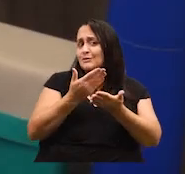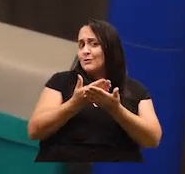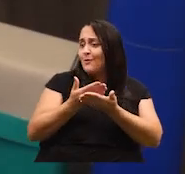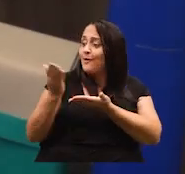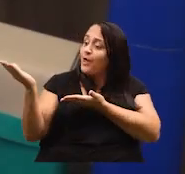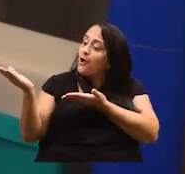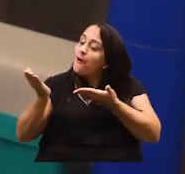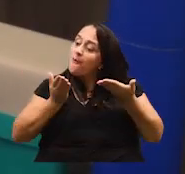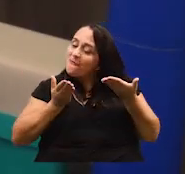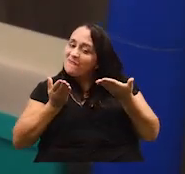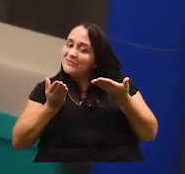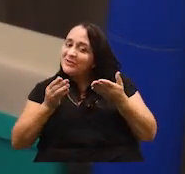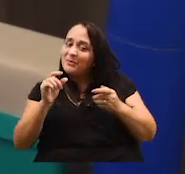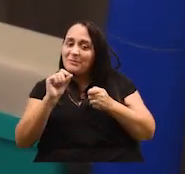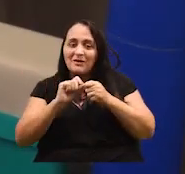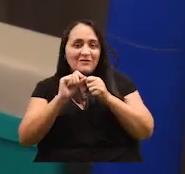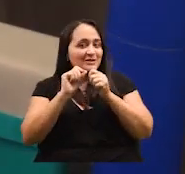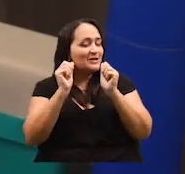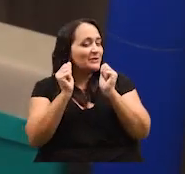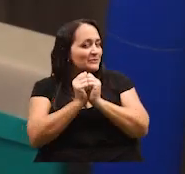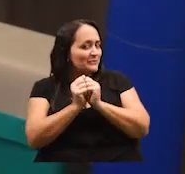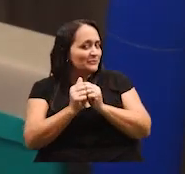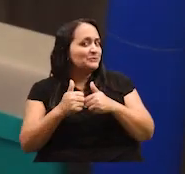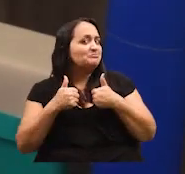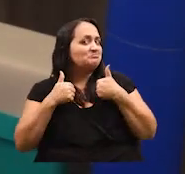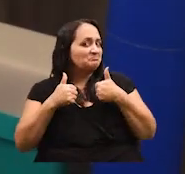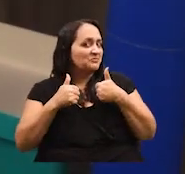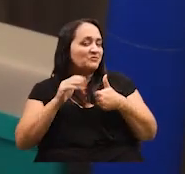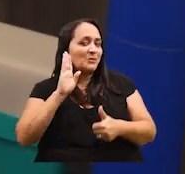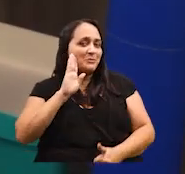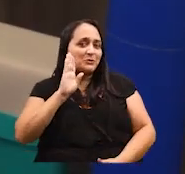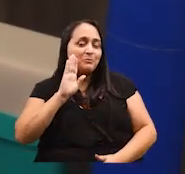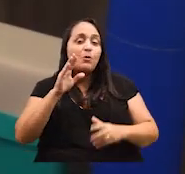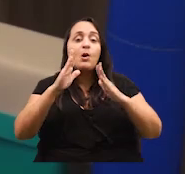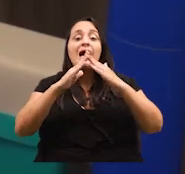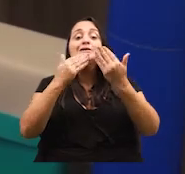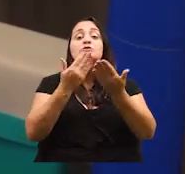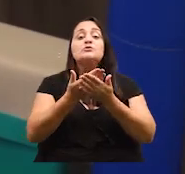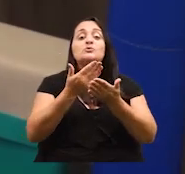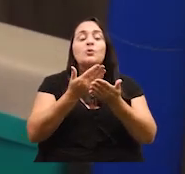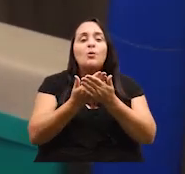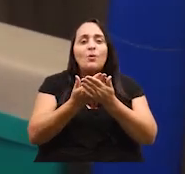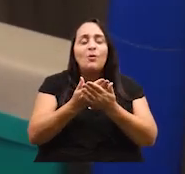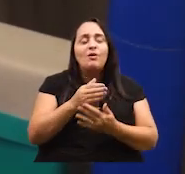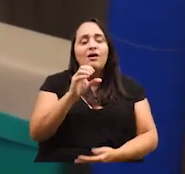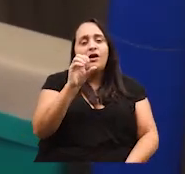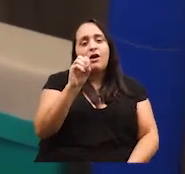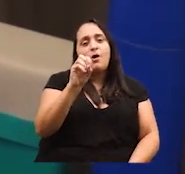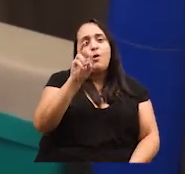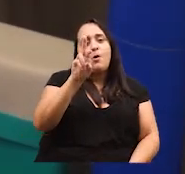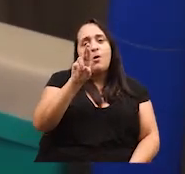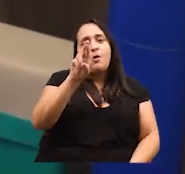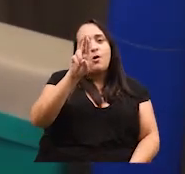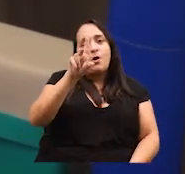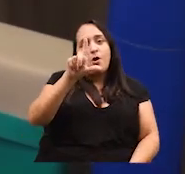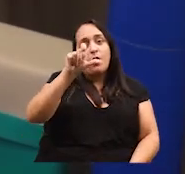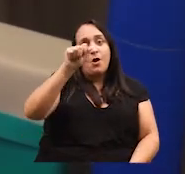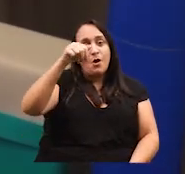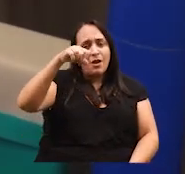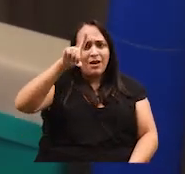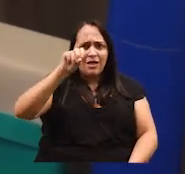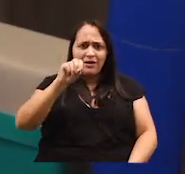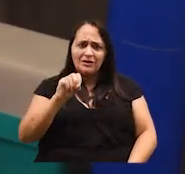receitinhas com a gente, viu? Ó, eles mandaram muito bem. Tenho certeza. Já se organizaram? A aula de vocês começa agora,